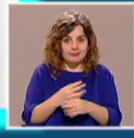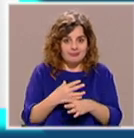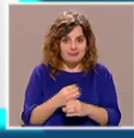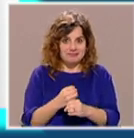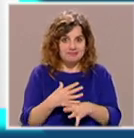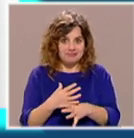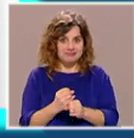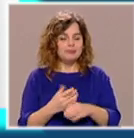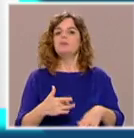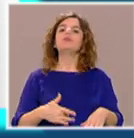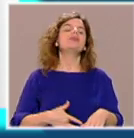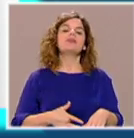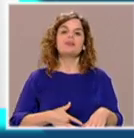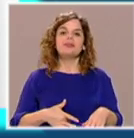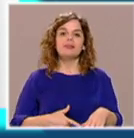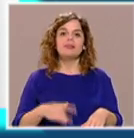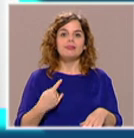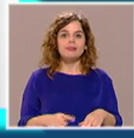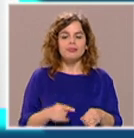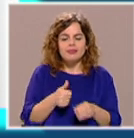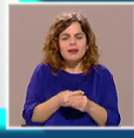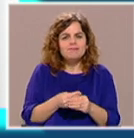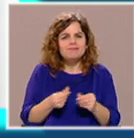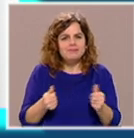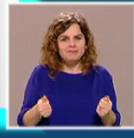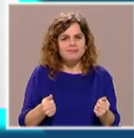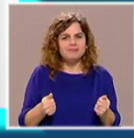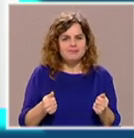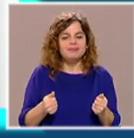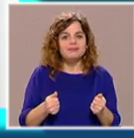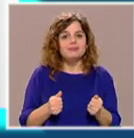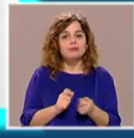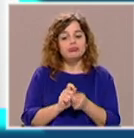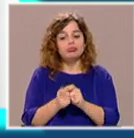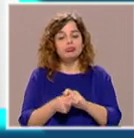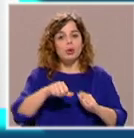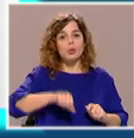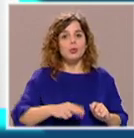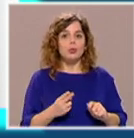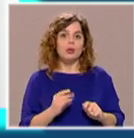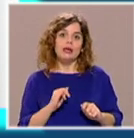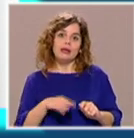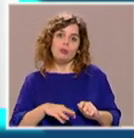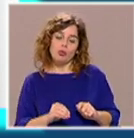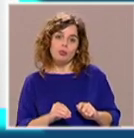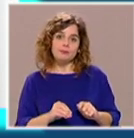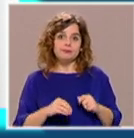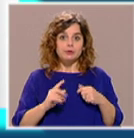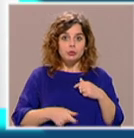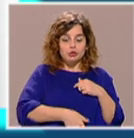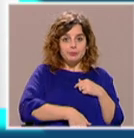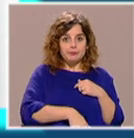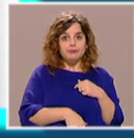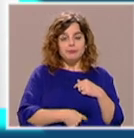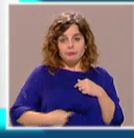No estômago vai atuar o suco gástrico, onde se forma o quimo, e no intestino delgado vai atuar então